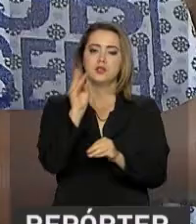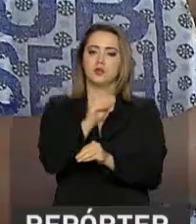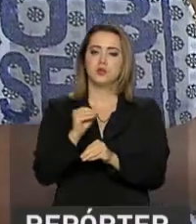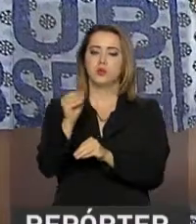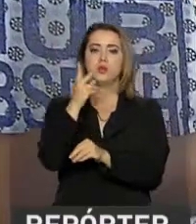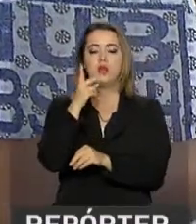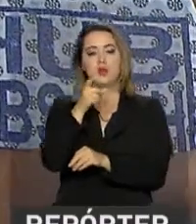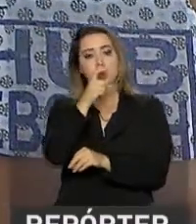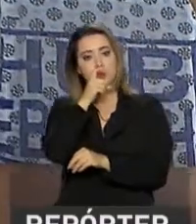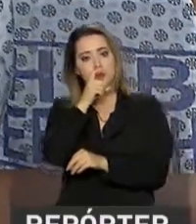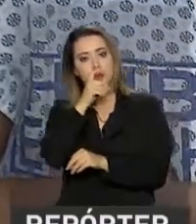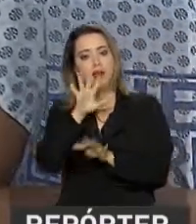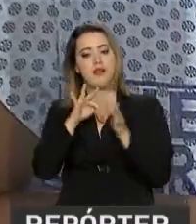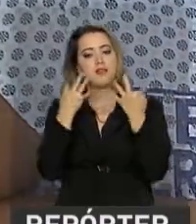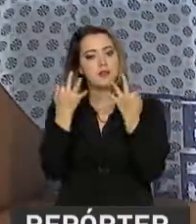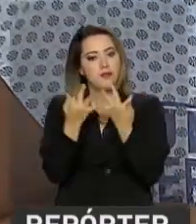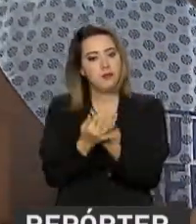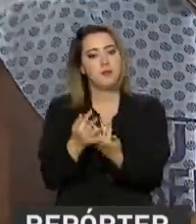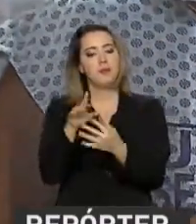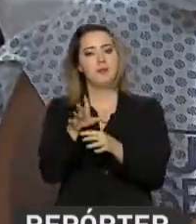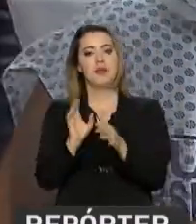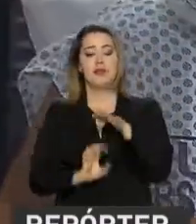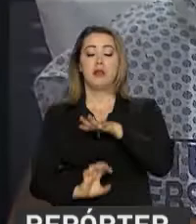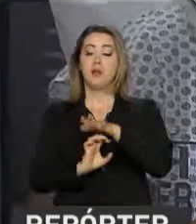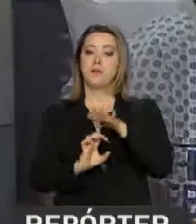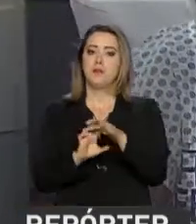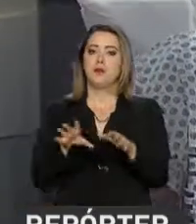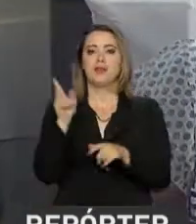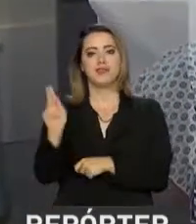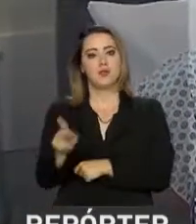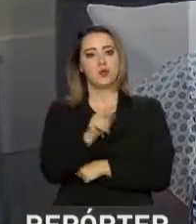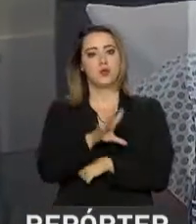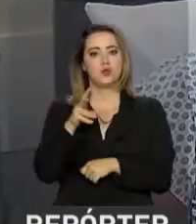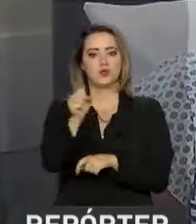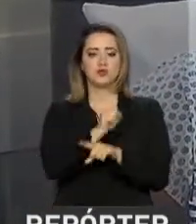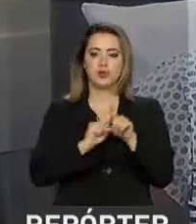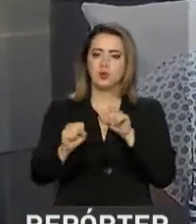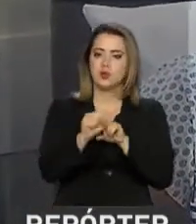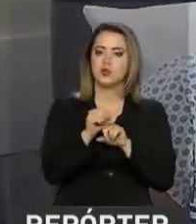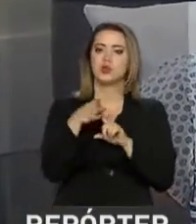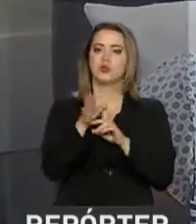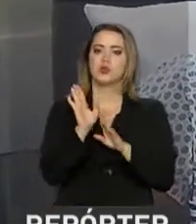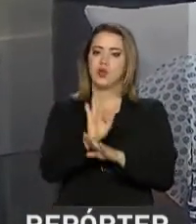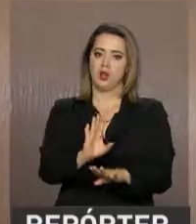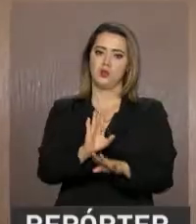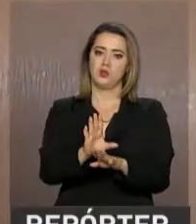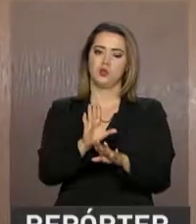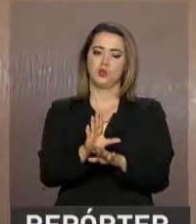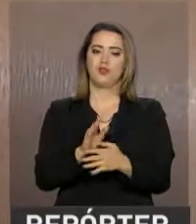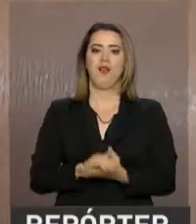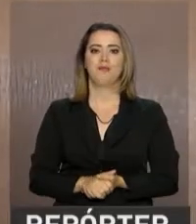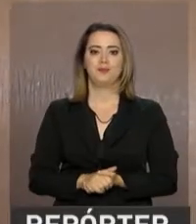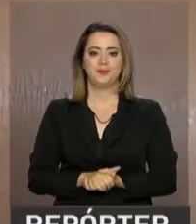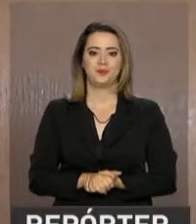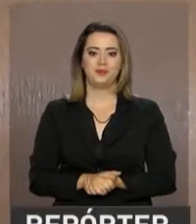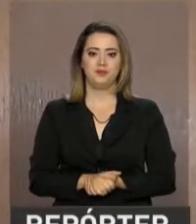pais, familiares, empresas, educadores e toda a sociedade no processo de aleitamento.